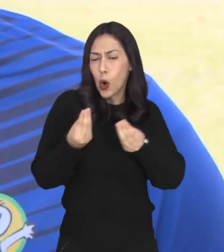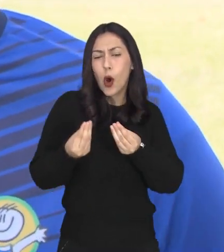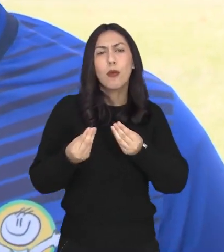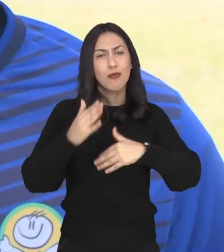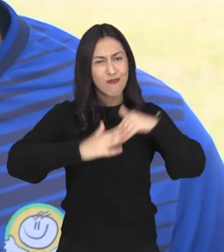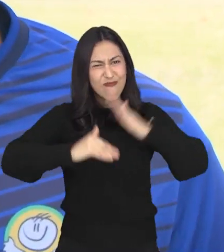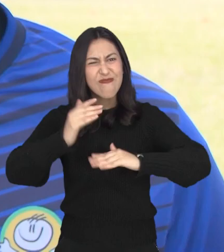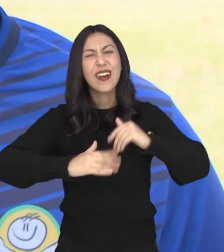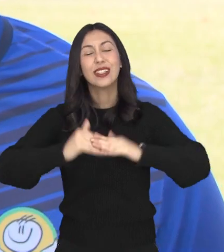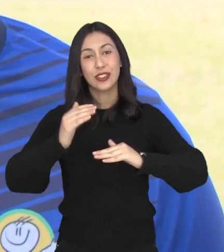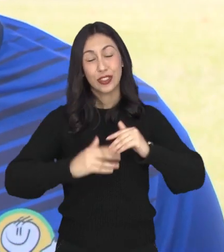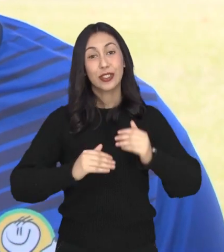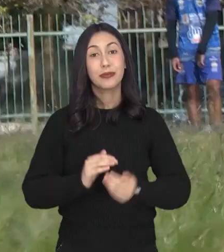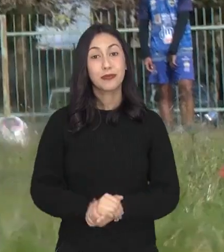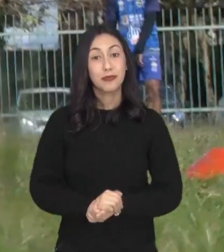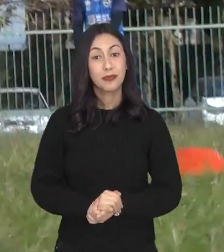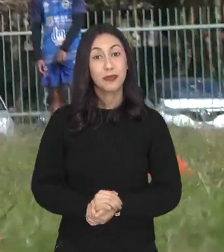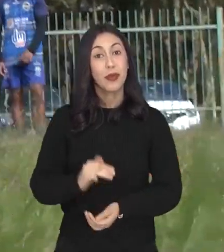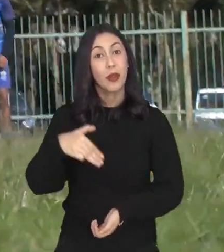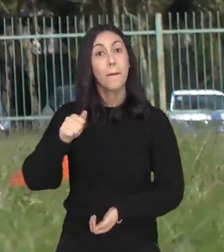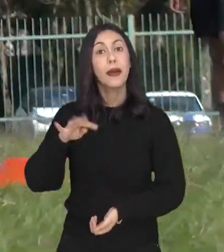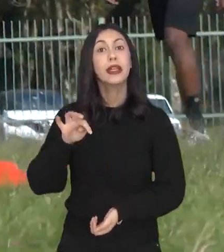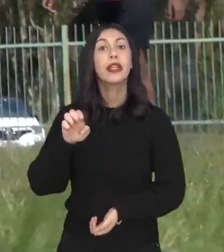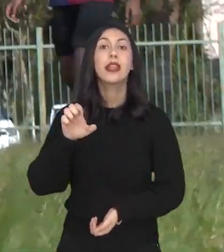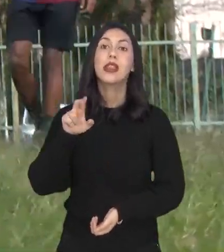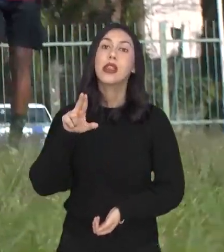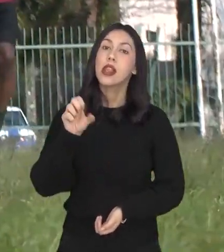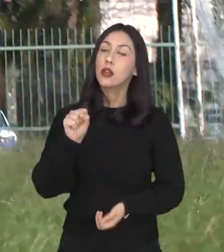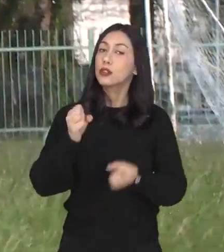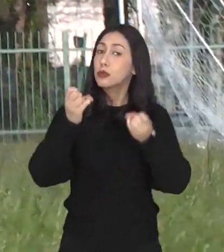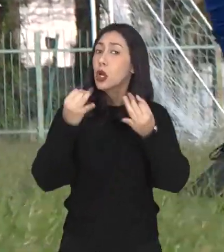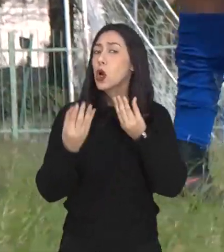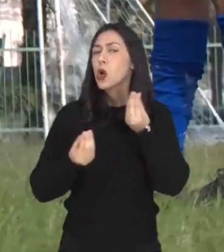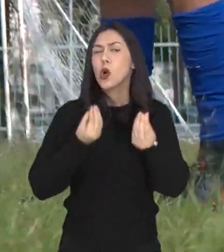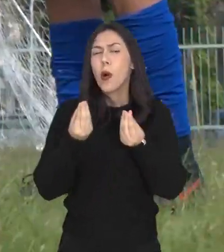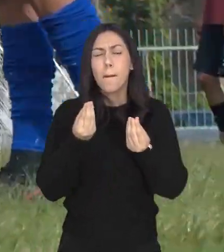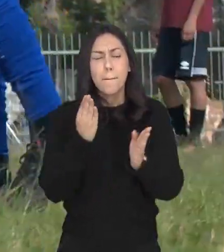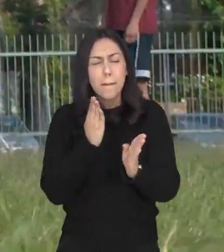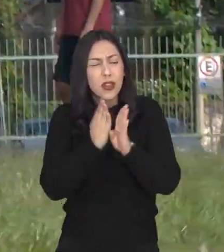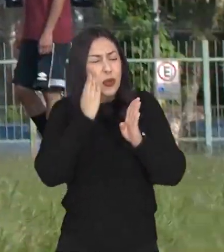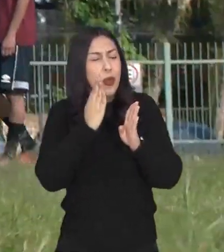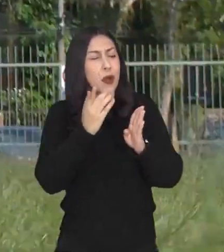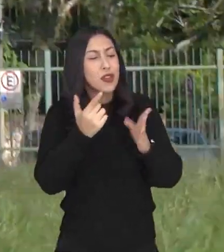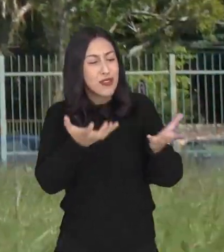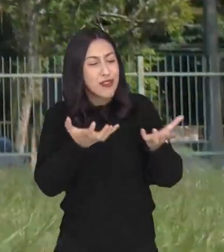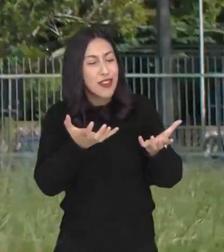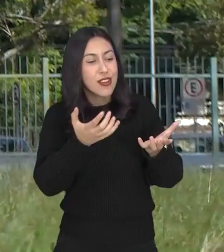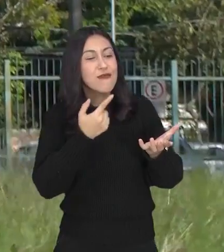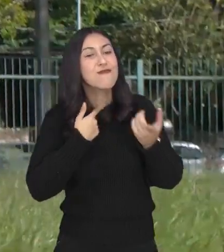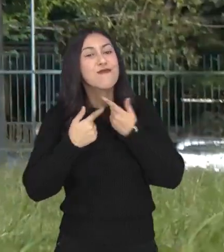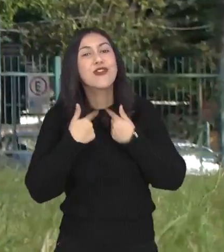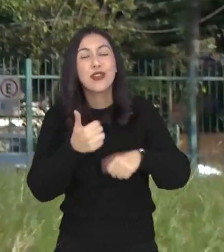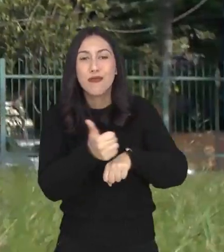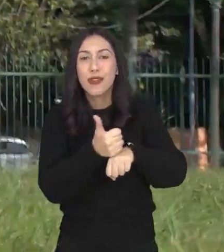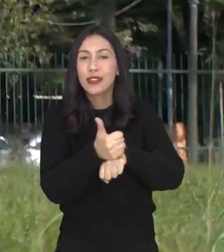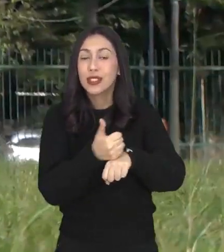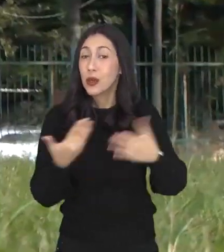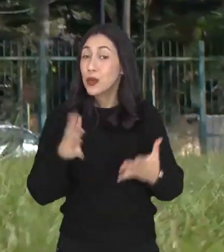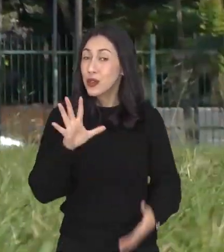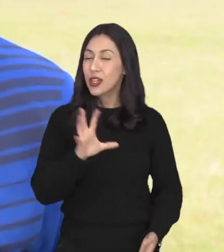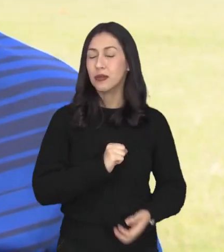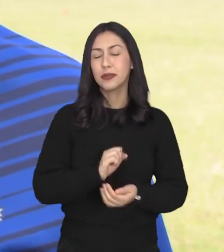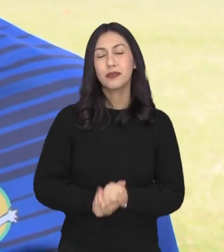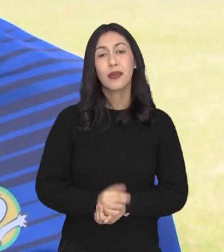ideal para a área. E o Matheus conta que foi se descobrindo na profissão aos poucos e hoje ama o que